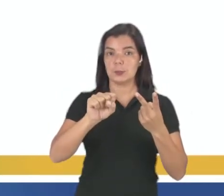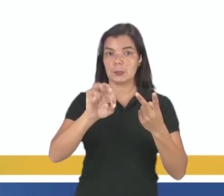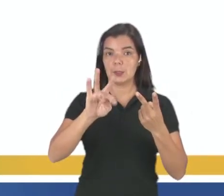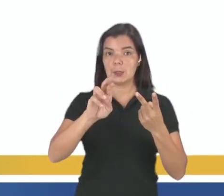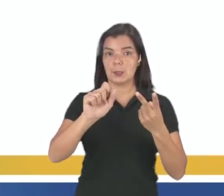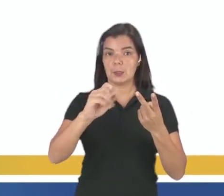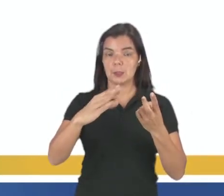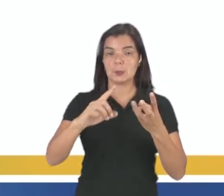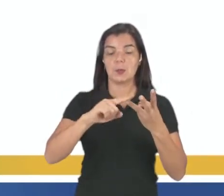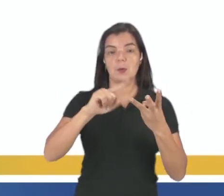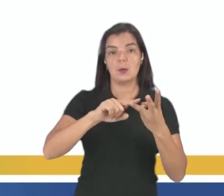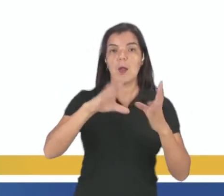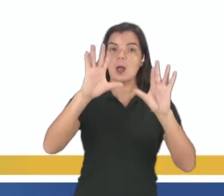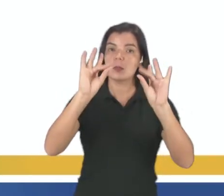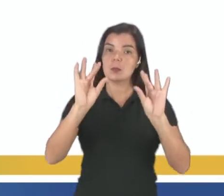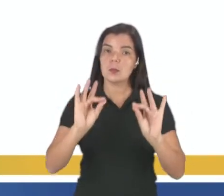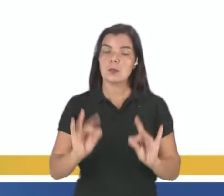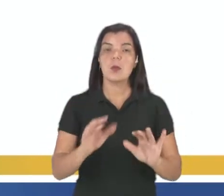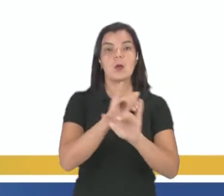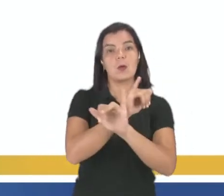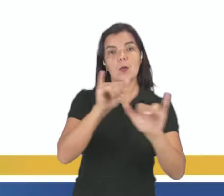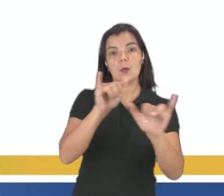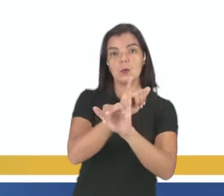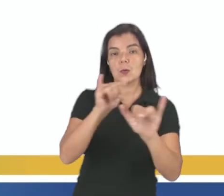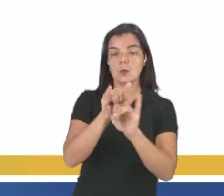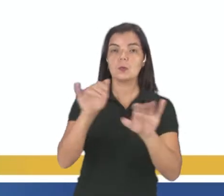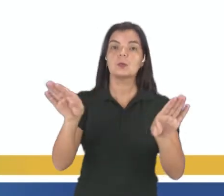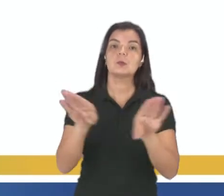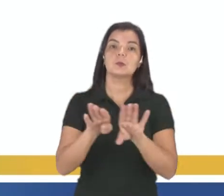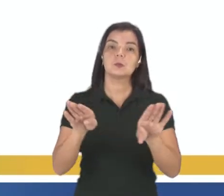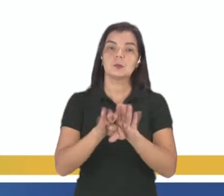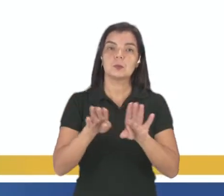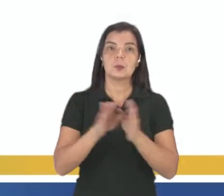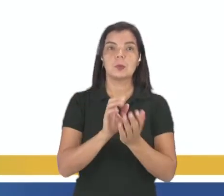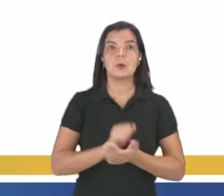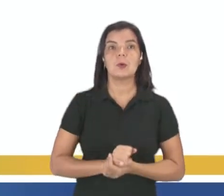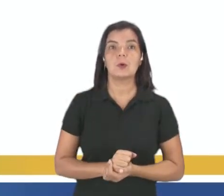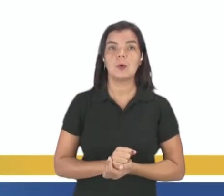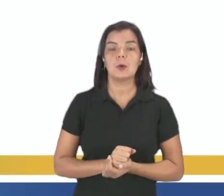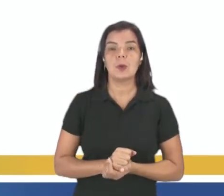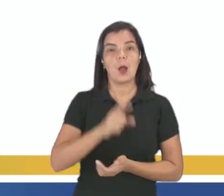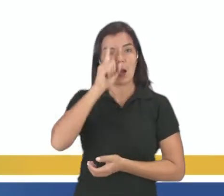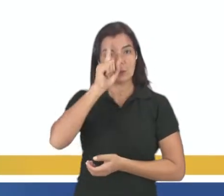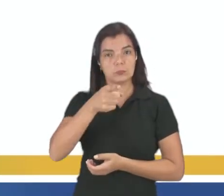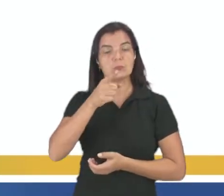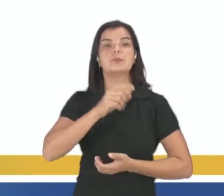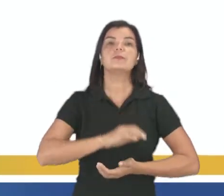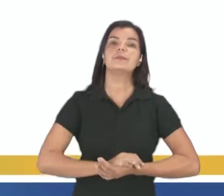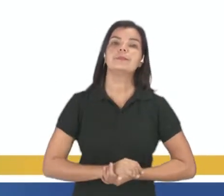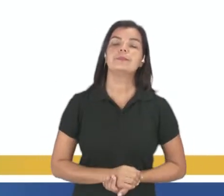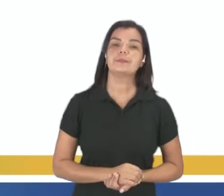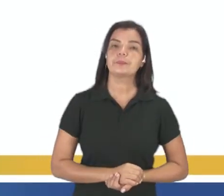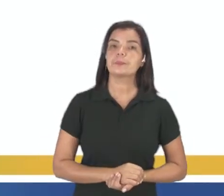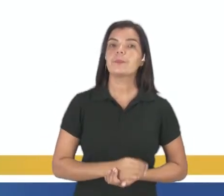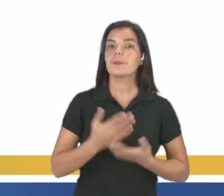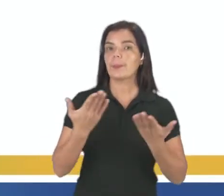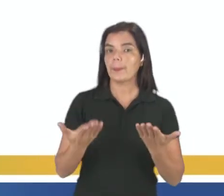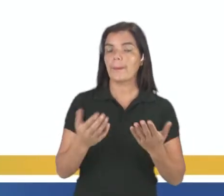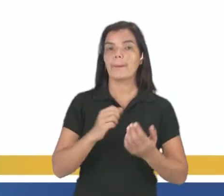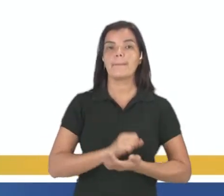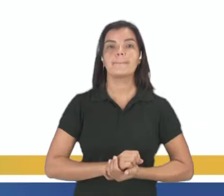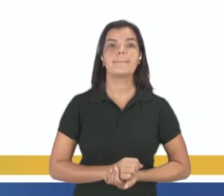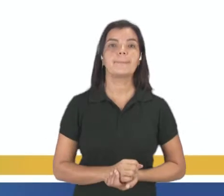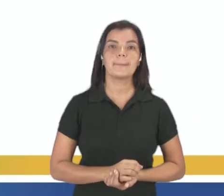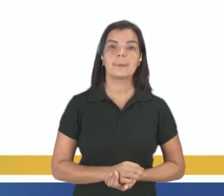a descrição, né, a informação e a ordem, tá? Quando